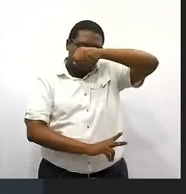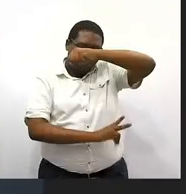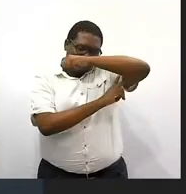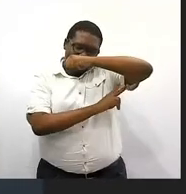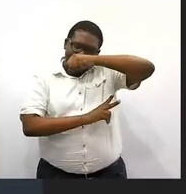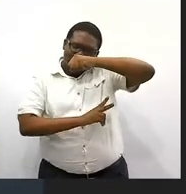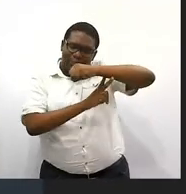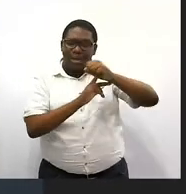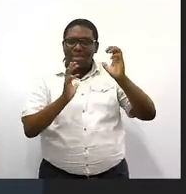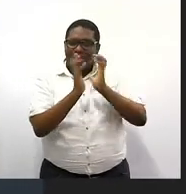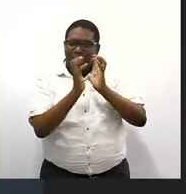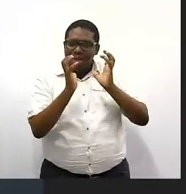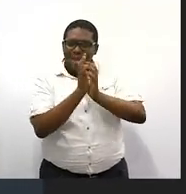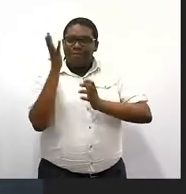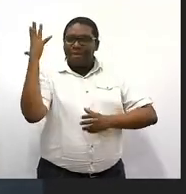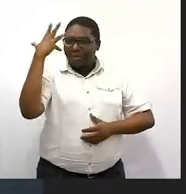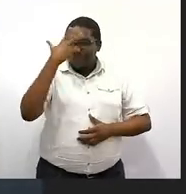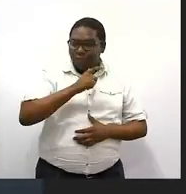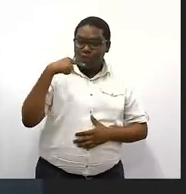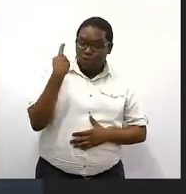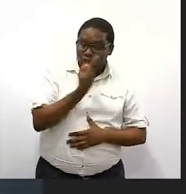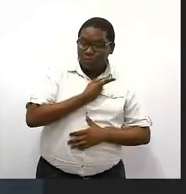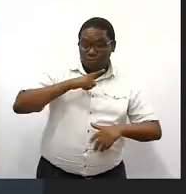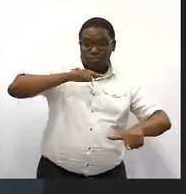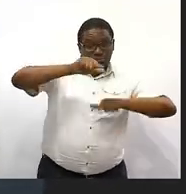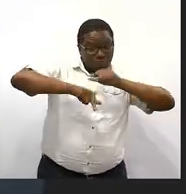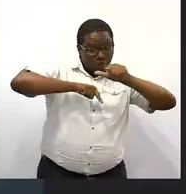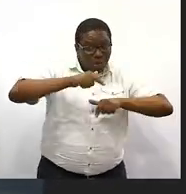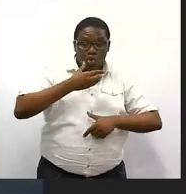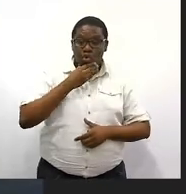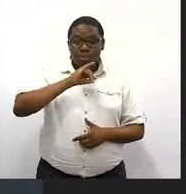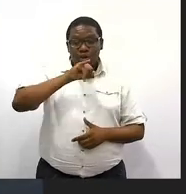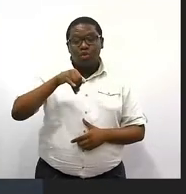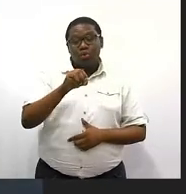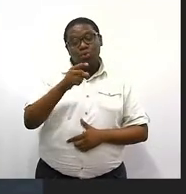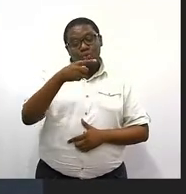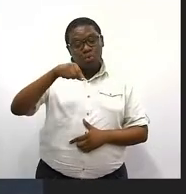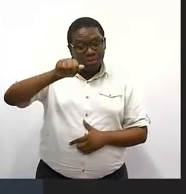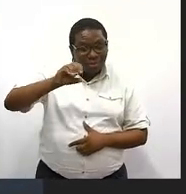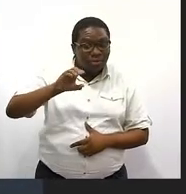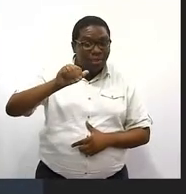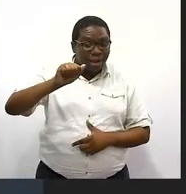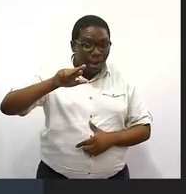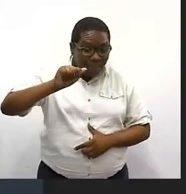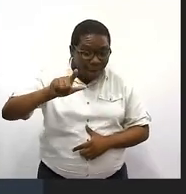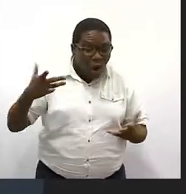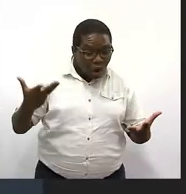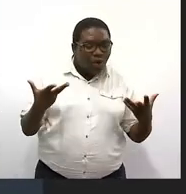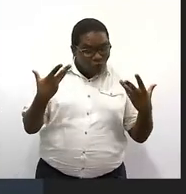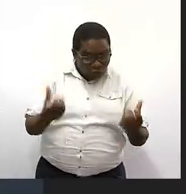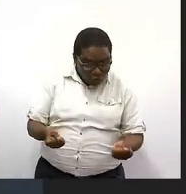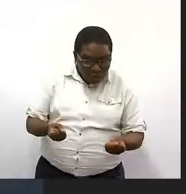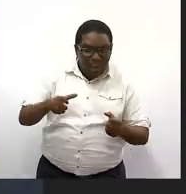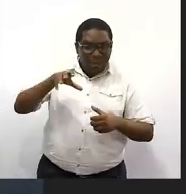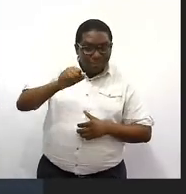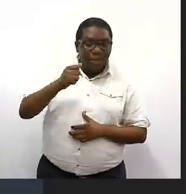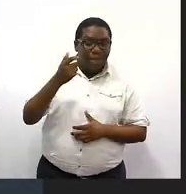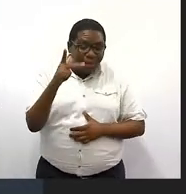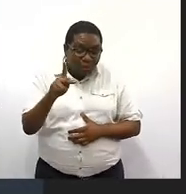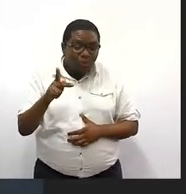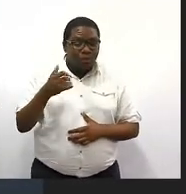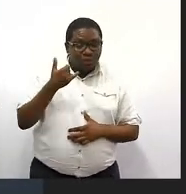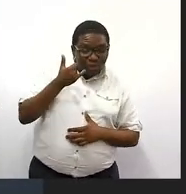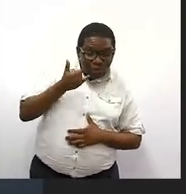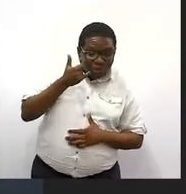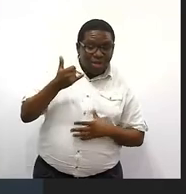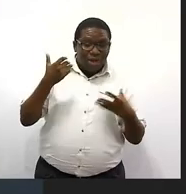de encantos, para trabalharmos a obra de João Cabral de Melo Neto. Então, arrasta tua cadeira, pega a tua caneta, teu papel,